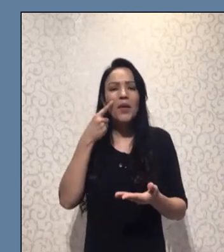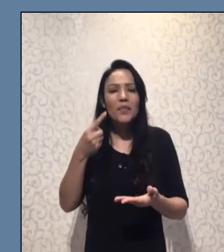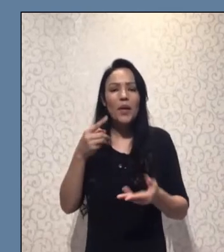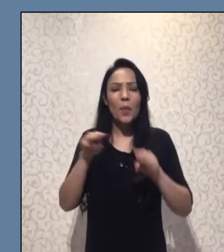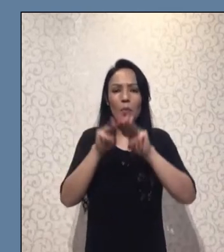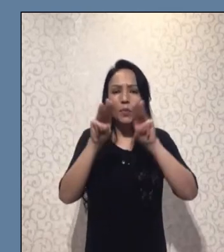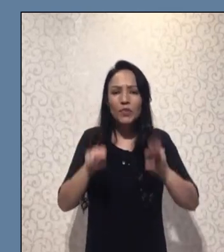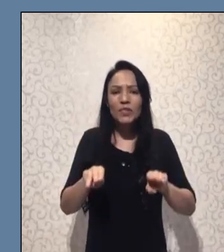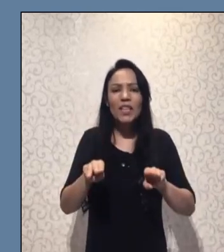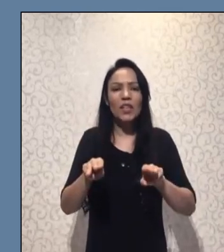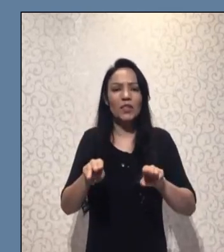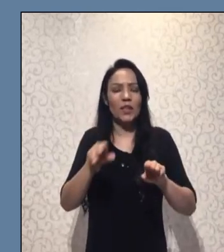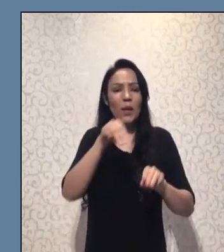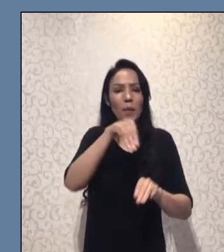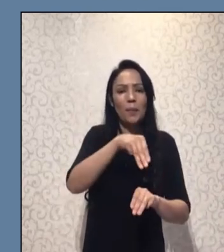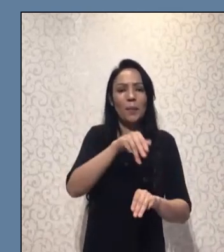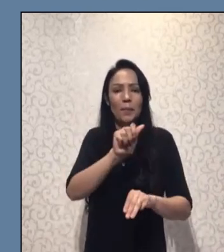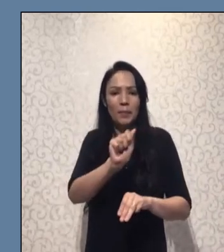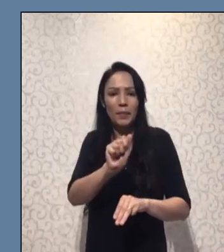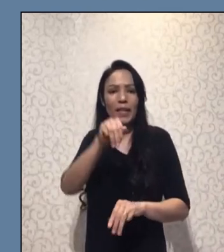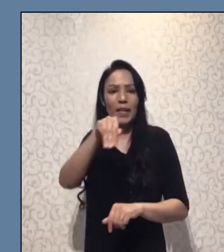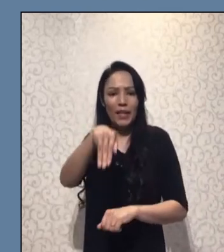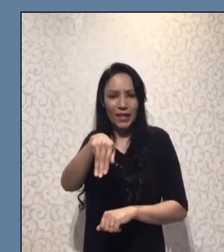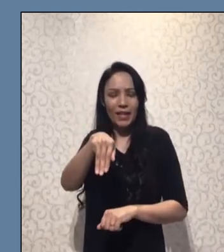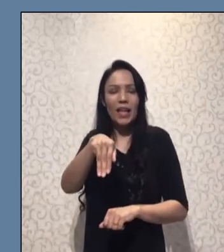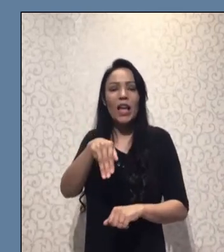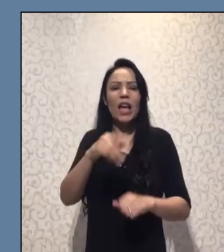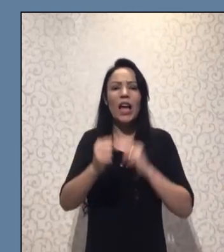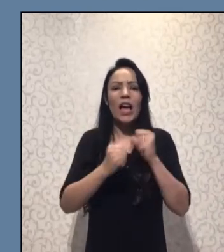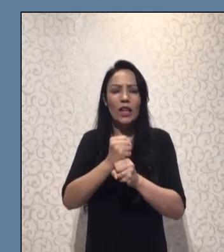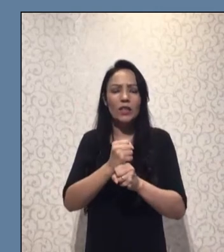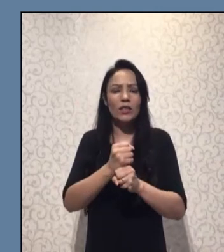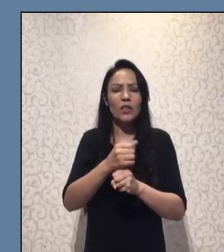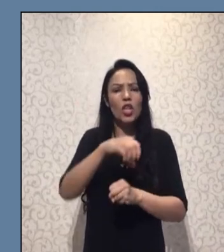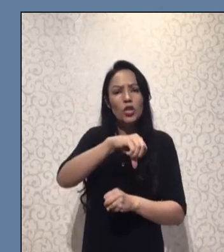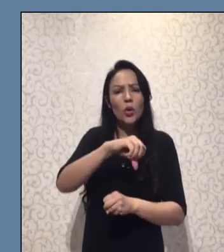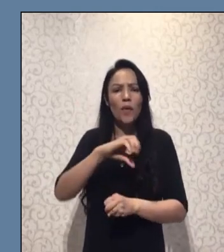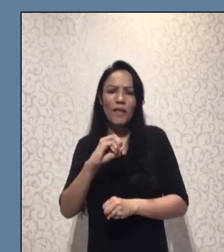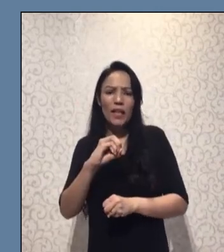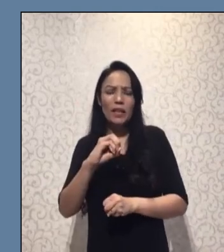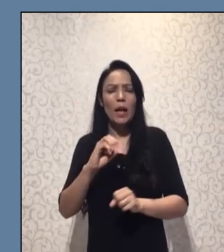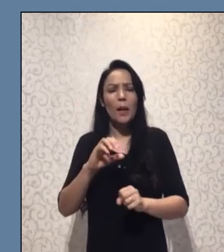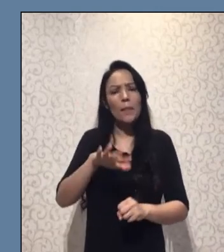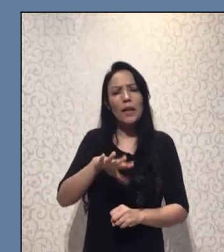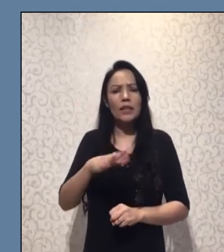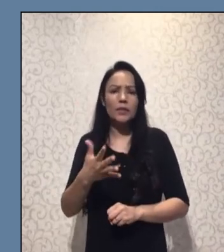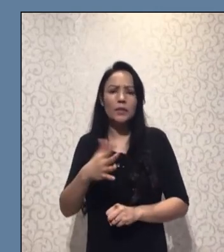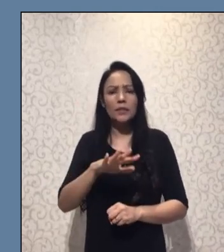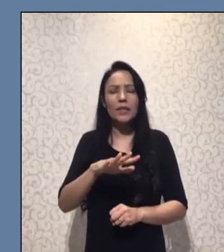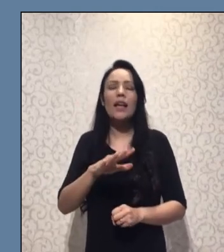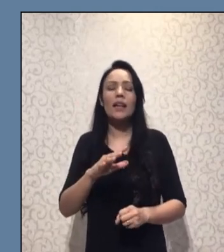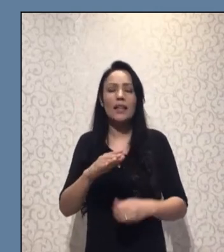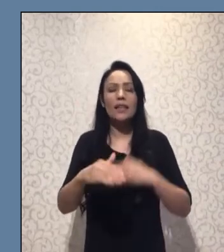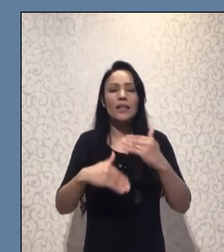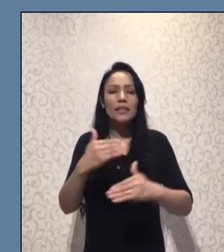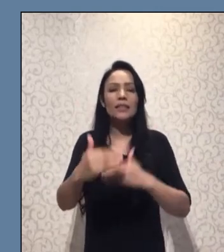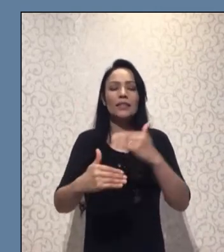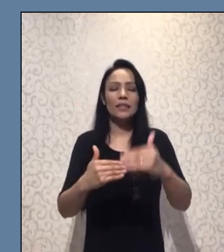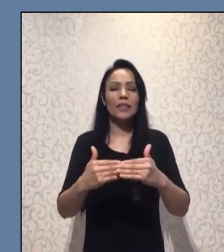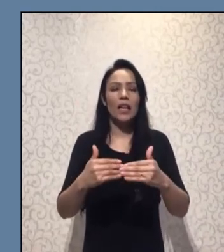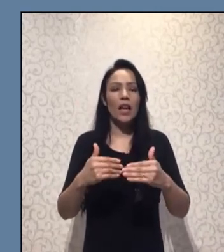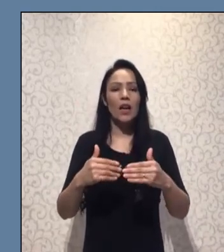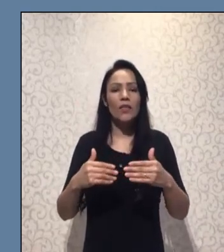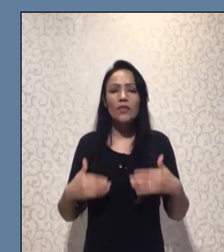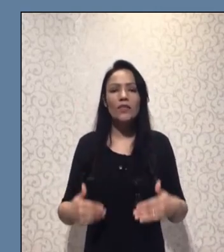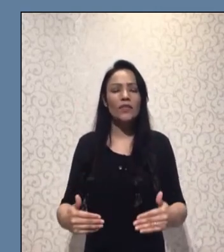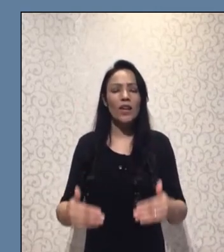Paulo, em anos 90, meados dos anos 90, quando estava começando a se constituir isso, aí passando pelo MAC,